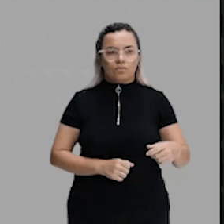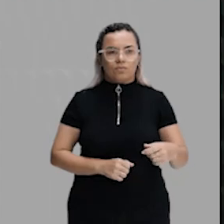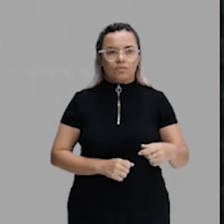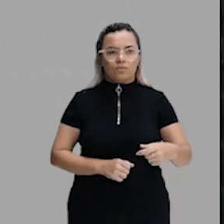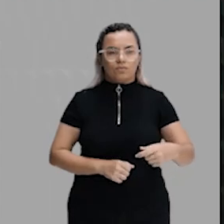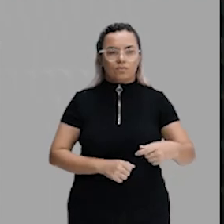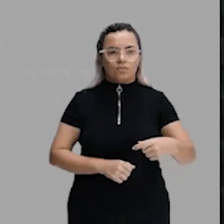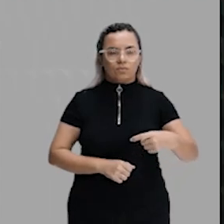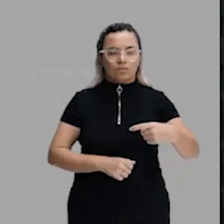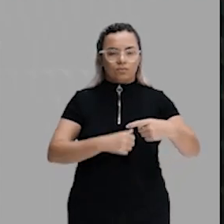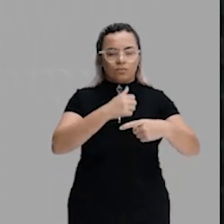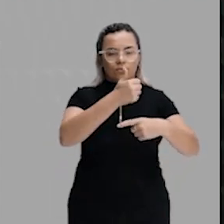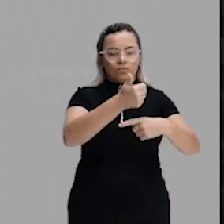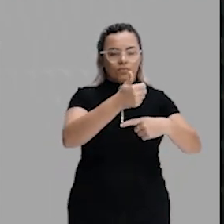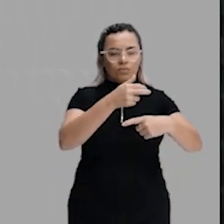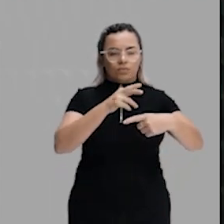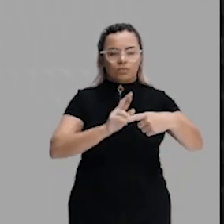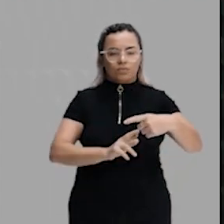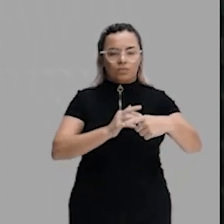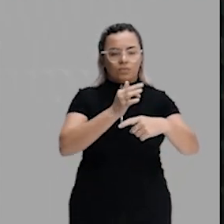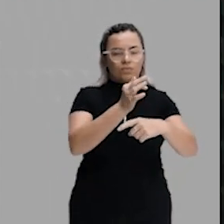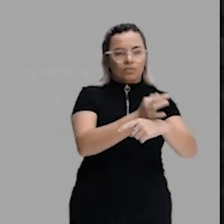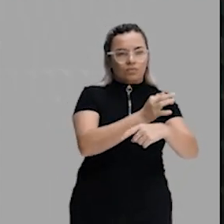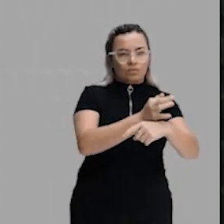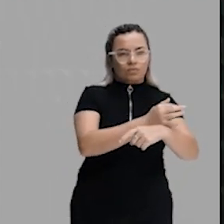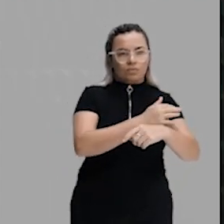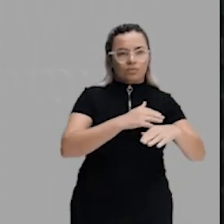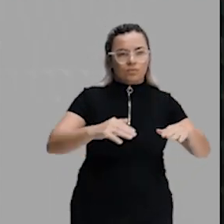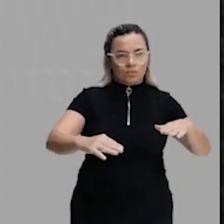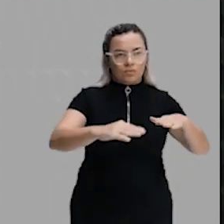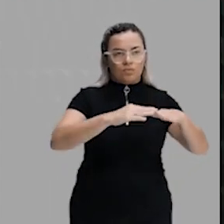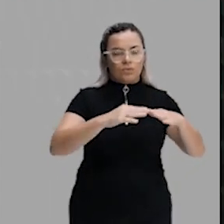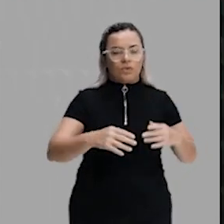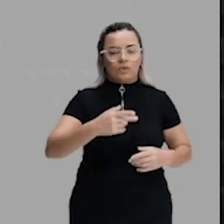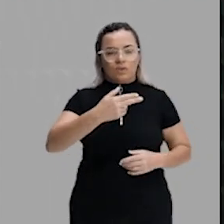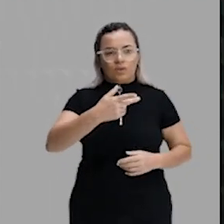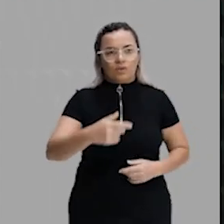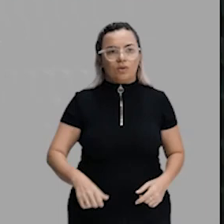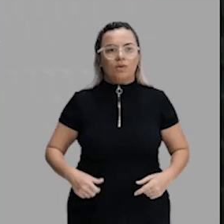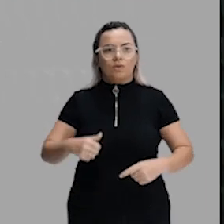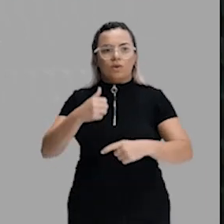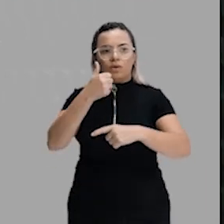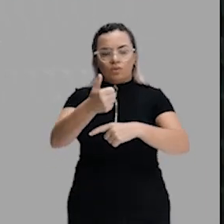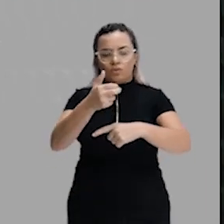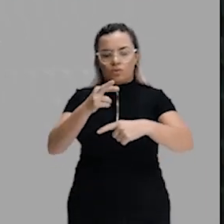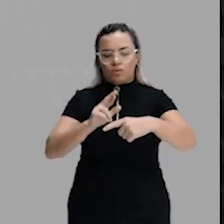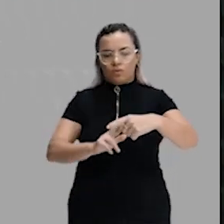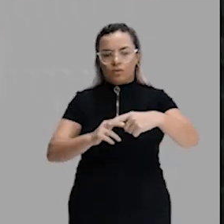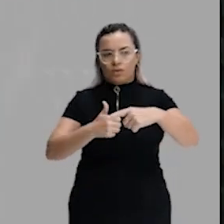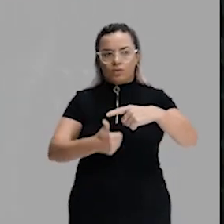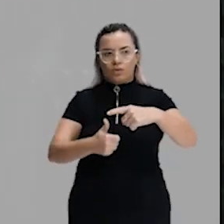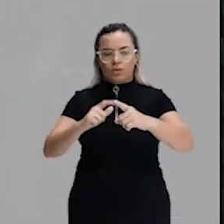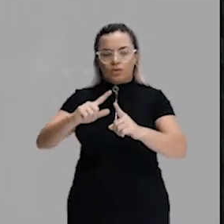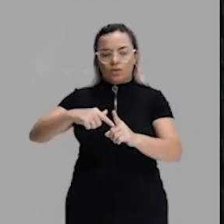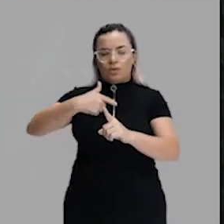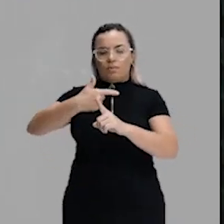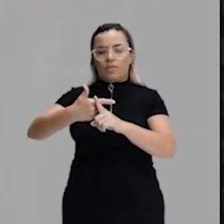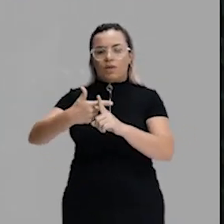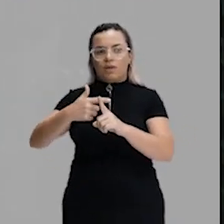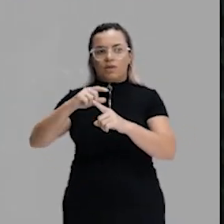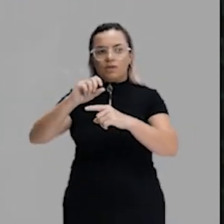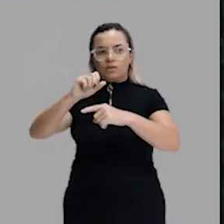vai ser igual a 1 sobre R1 mais 1 sobre